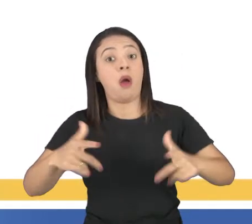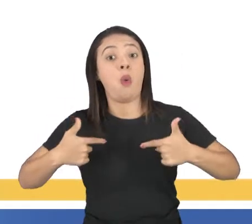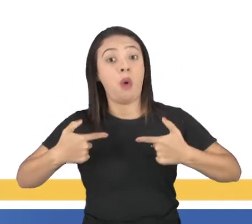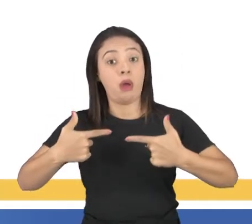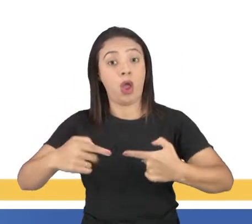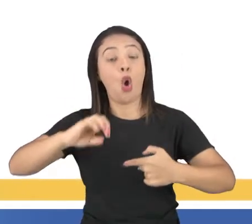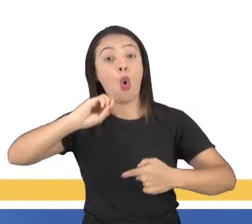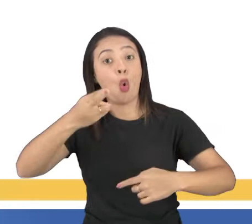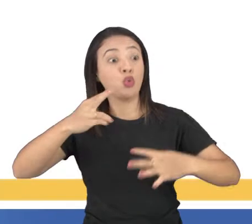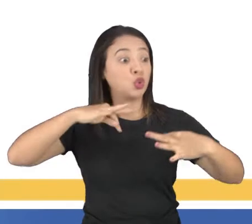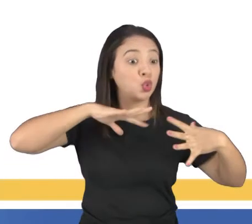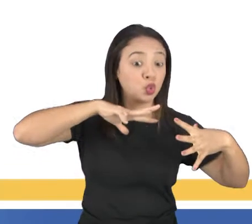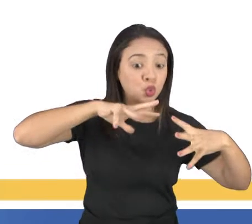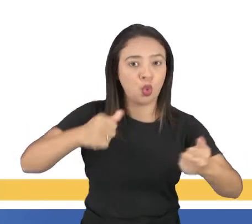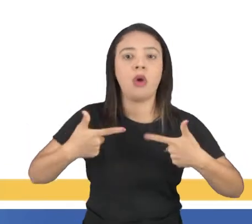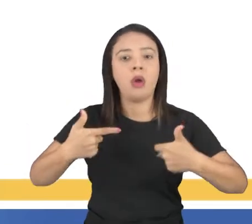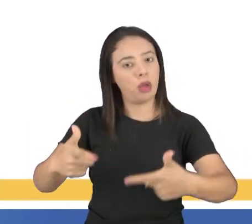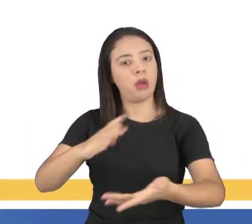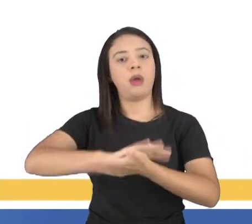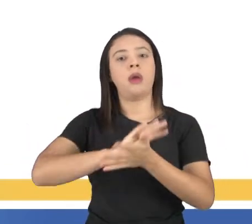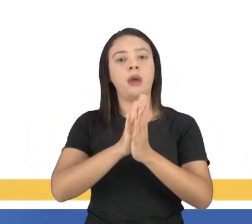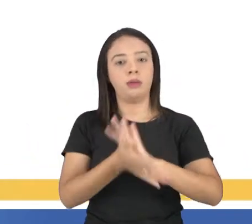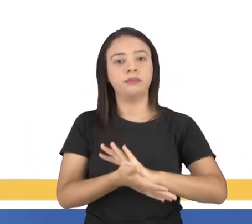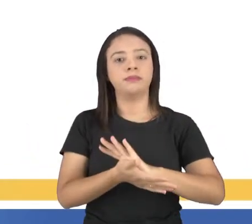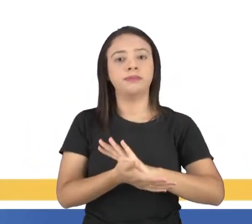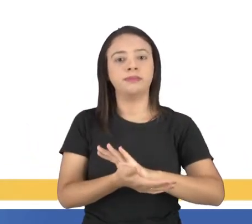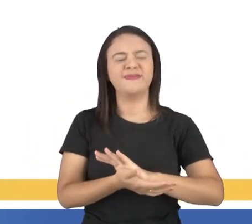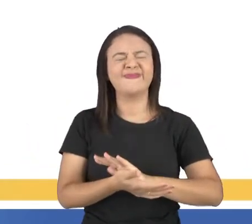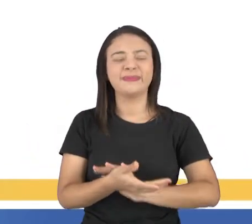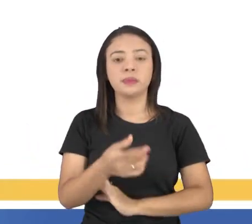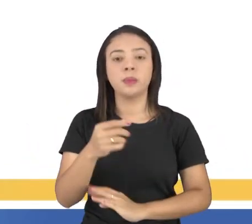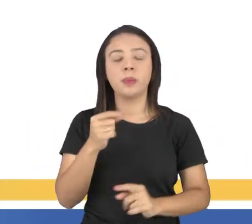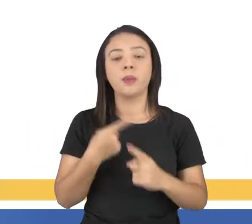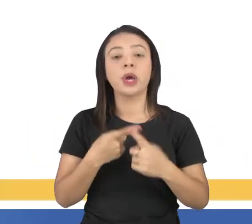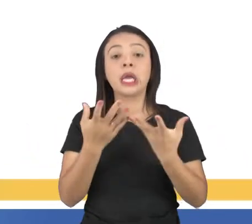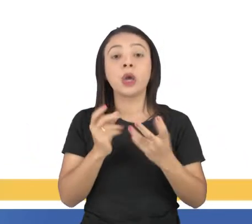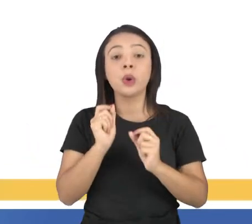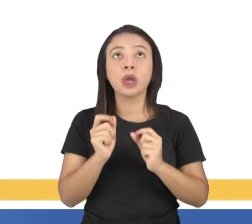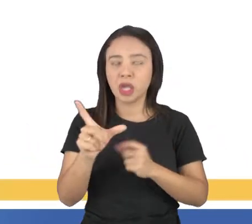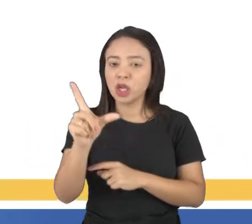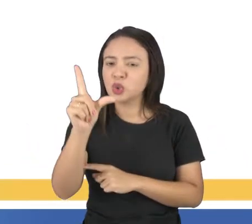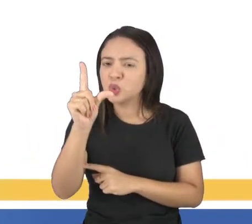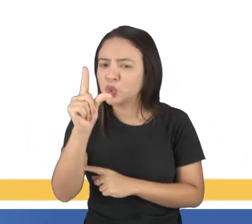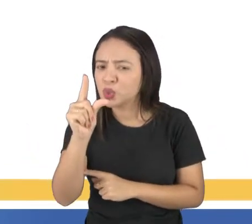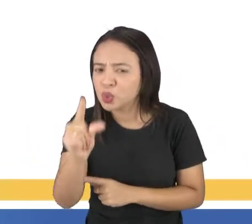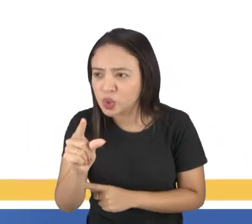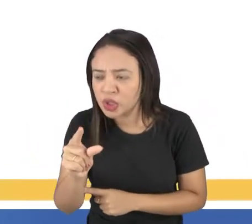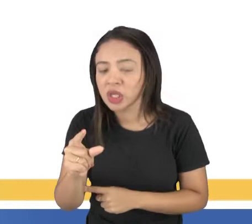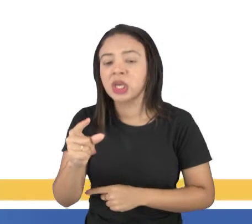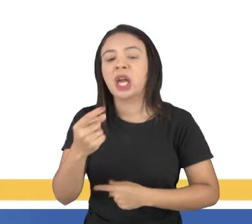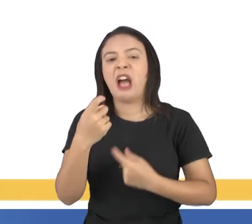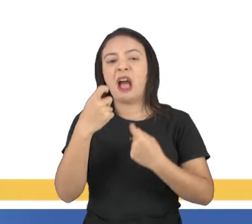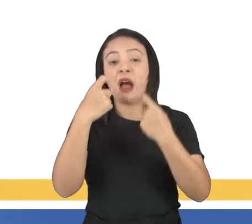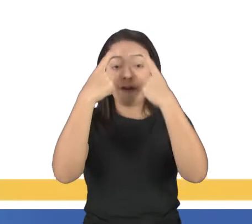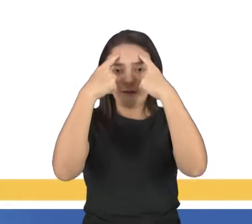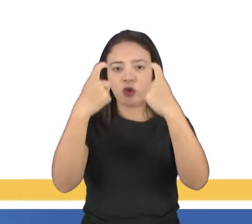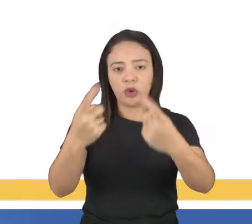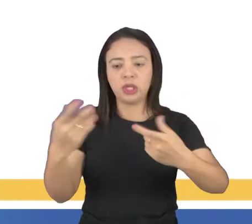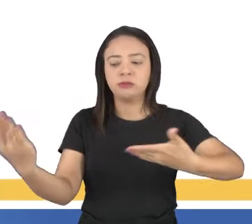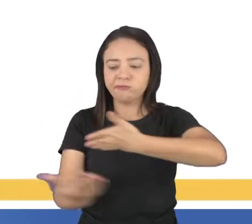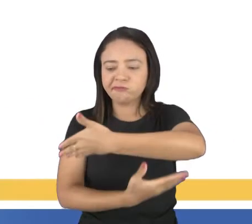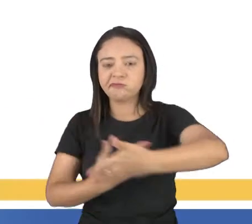de todas as guerras, minimizando a violência entre homens em um local em particular ou em algumas